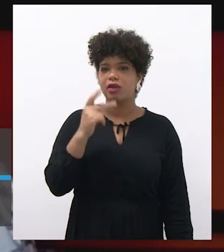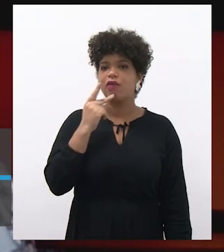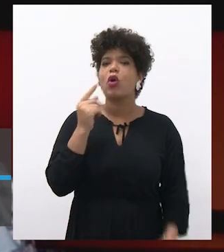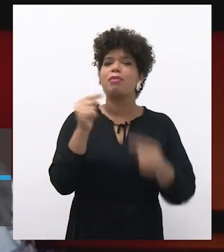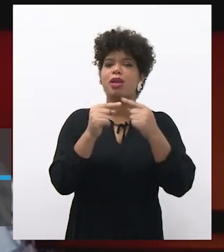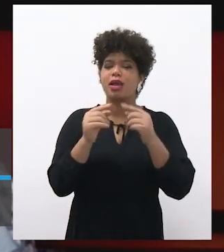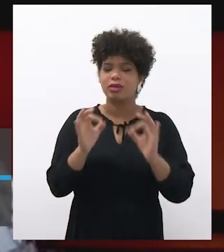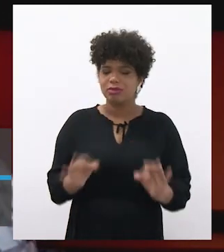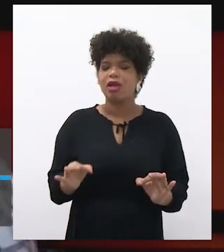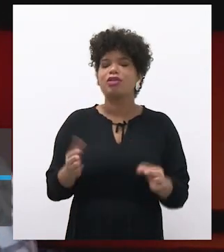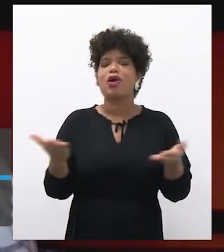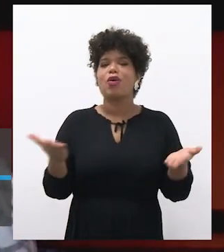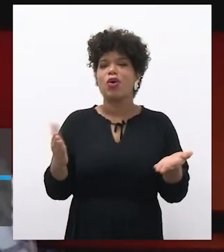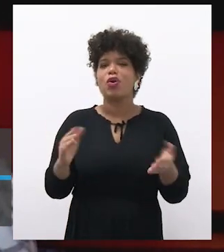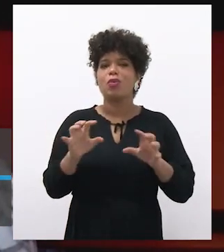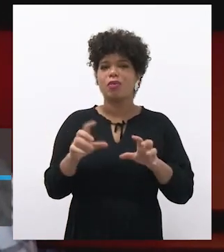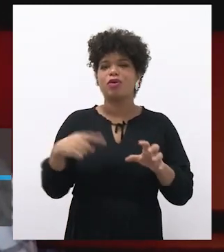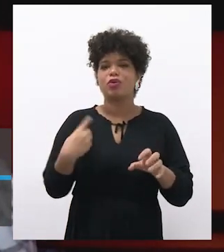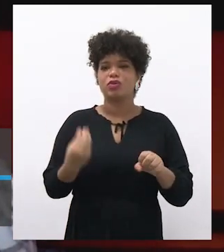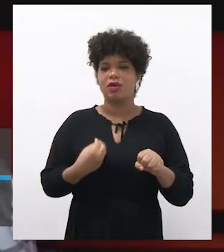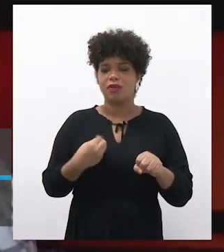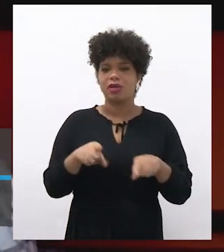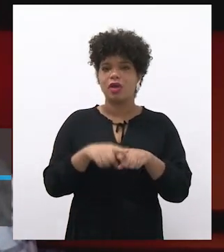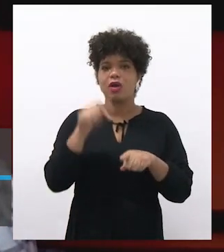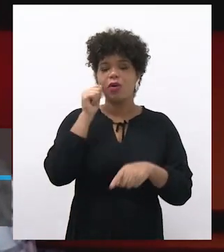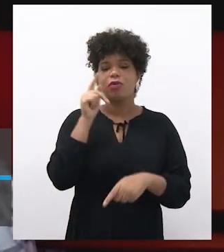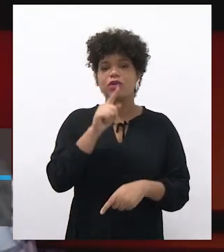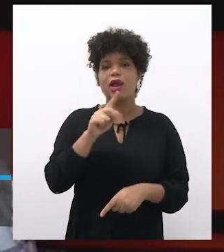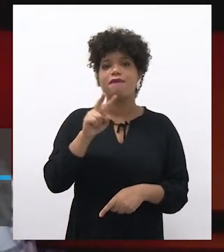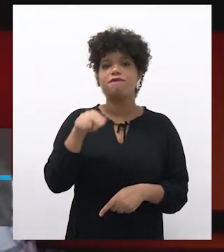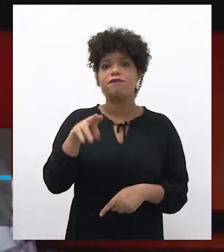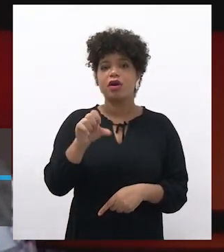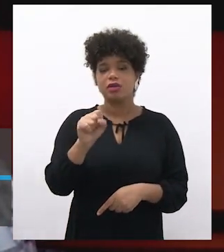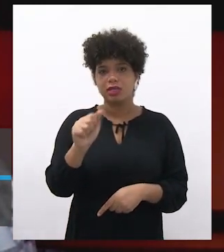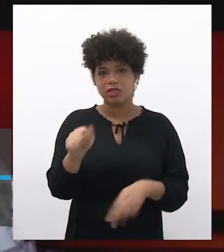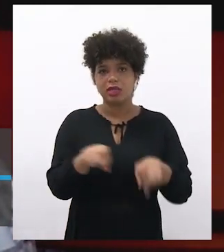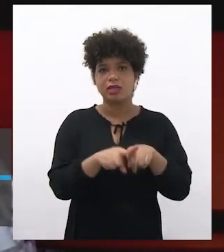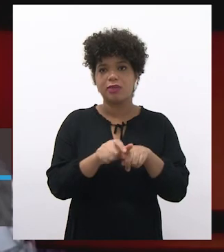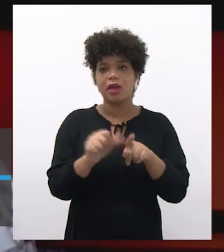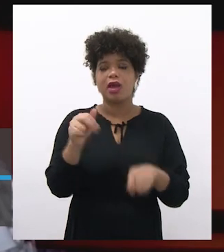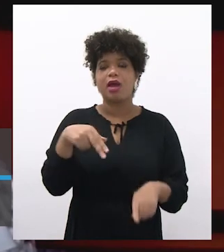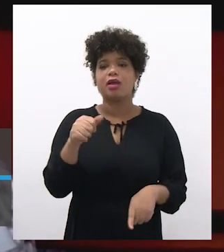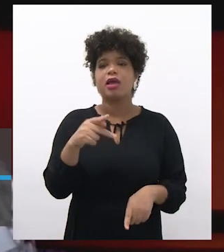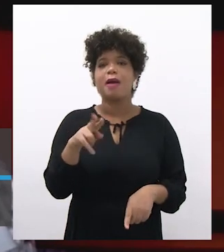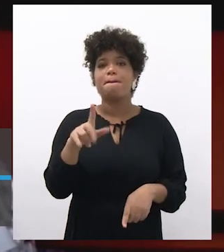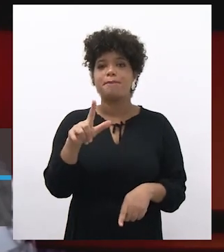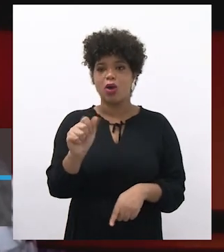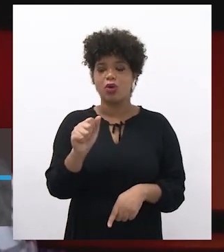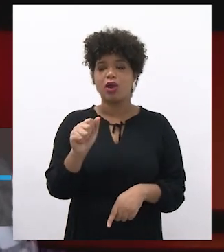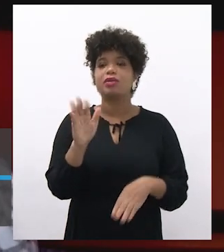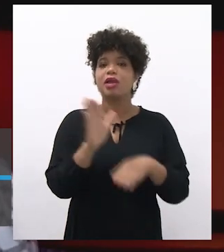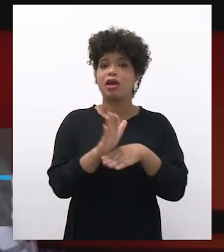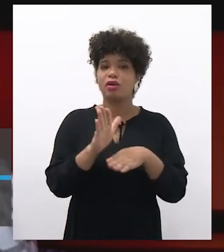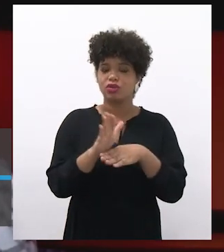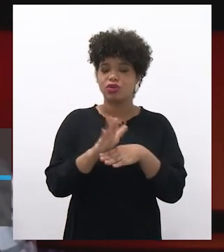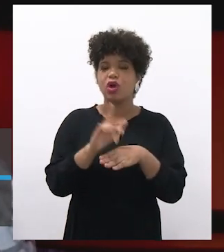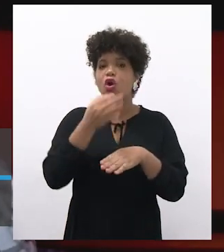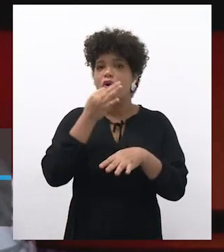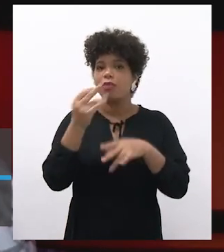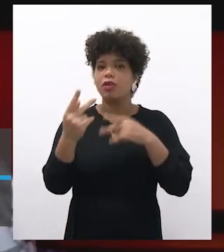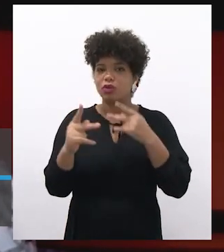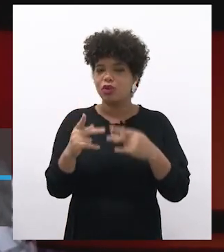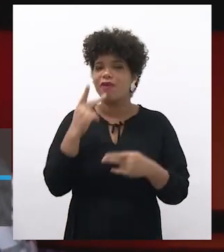mais específicos em relação a esse tipo de violência. Antes de adentrar esse assunto, eu queria ver com a Silene se